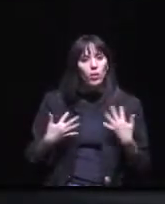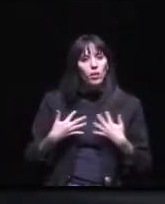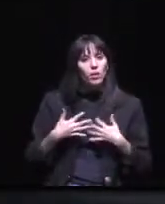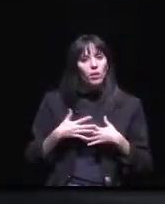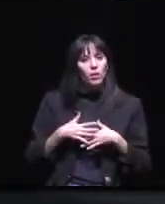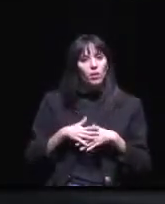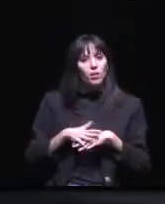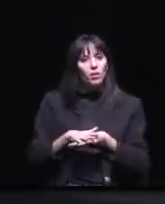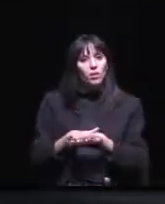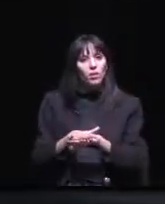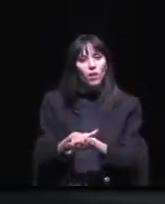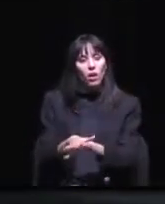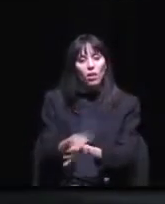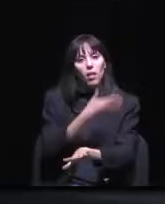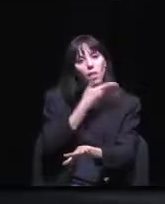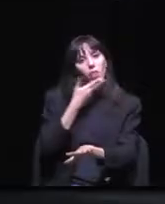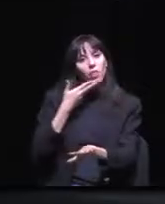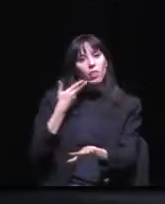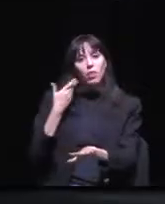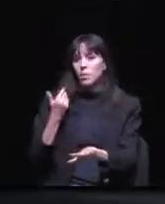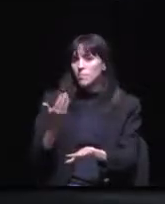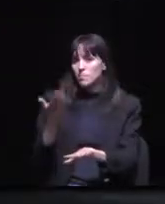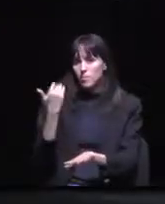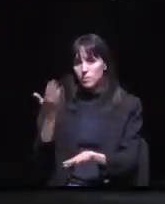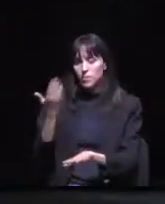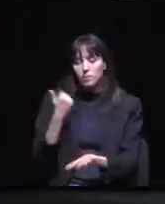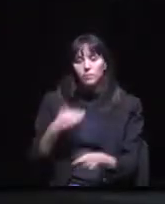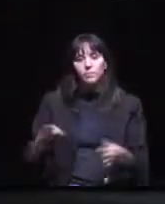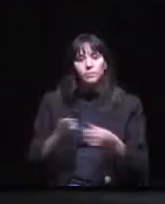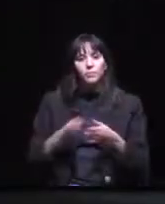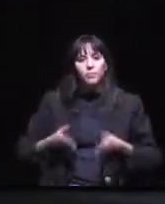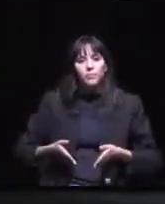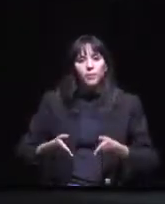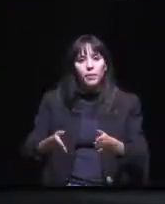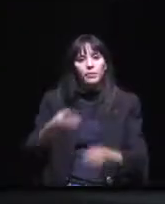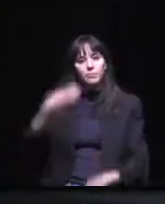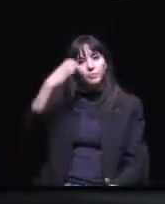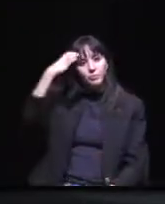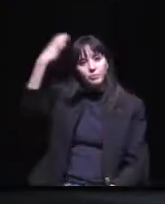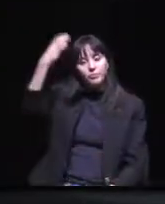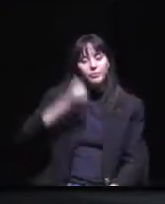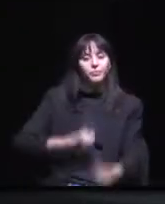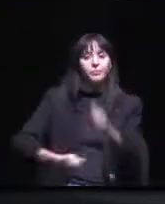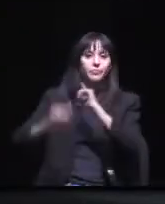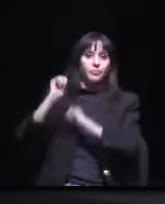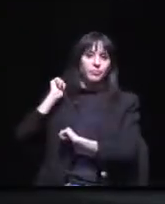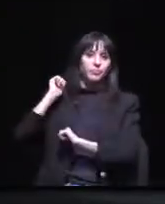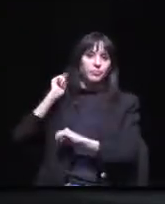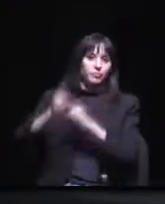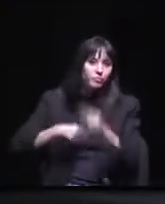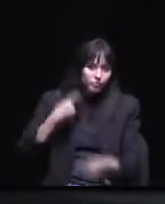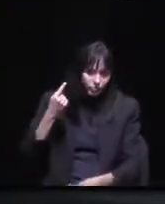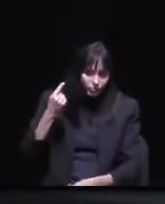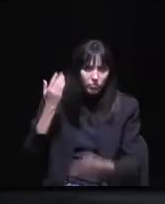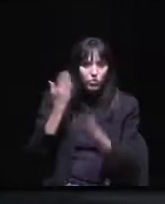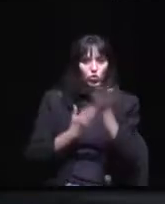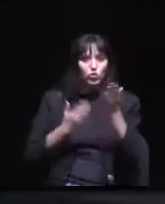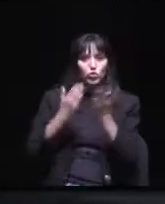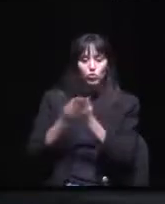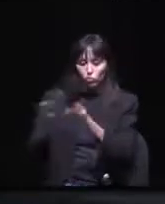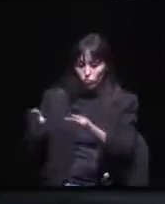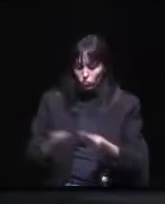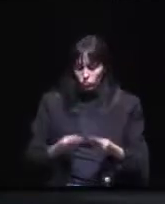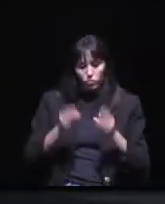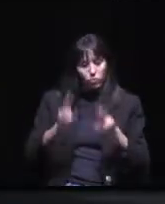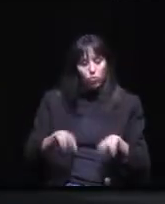e com capacidade de resposta. Sobre a Almirante Reis, tanto se andou para trás e para a frente e entre estudos que afinal nunca chegaram, o